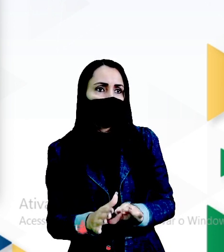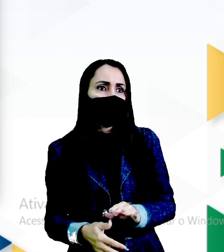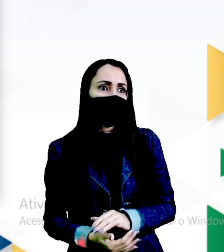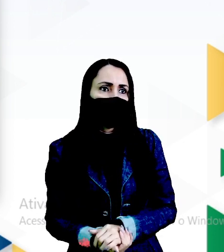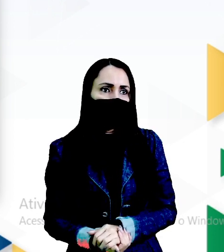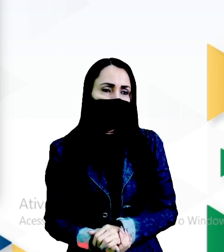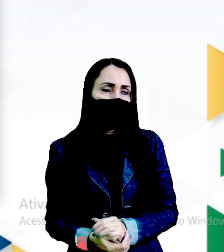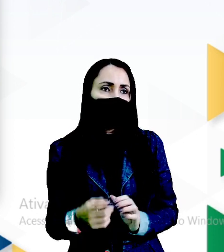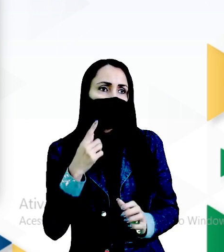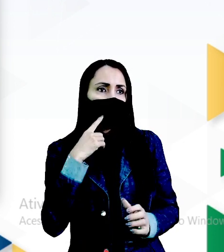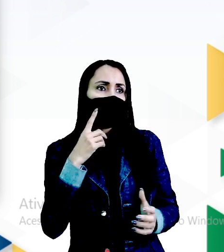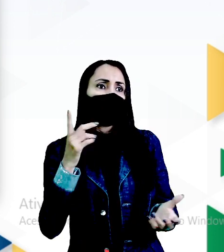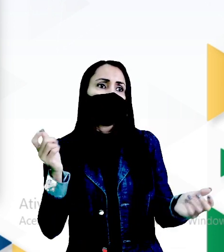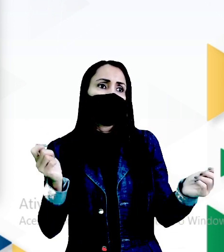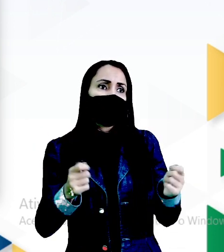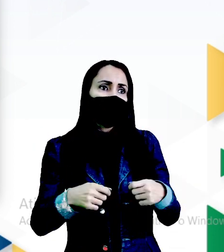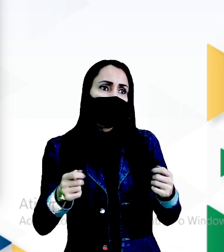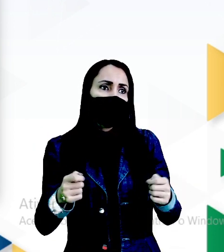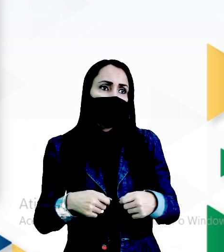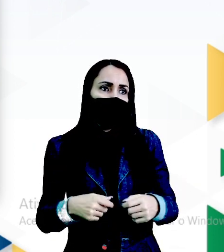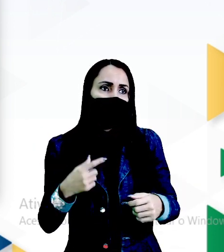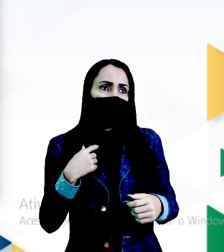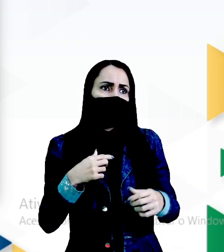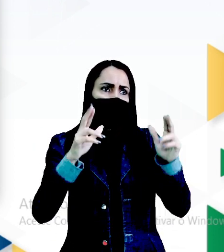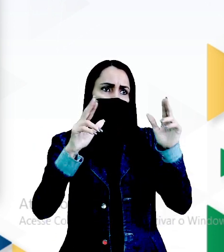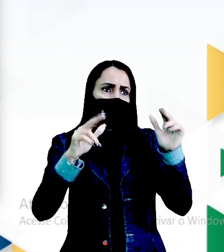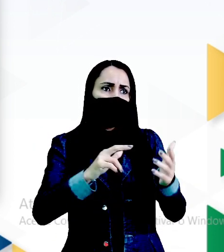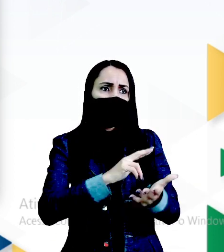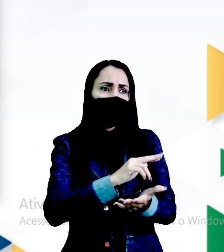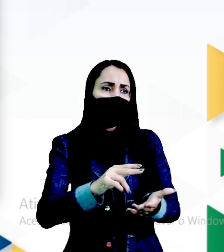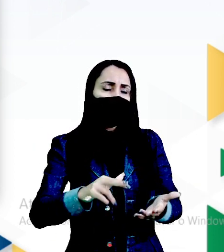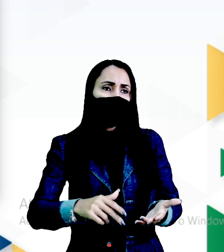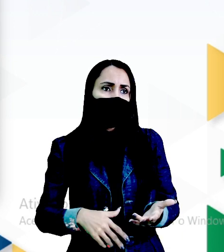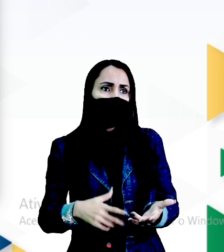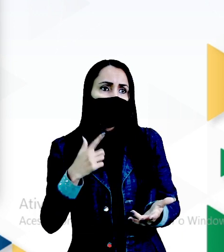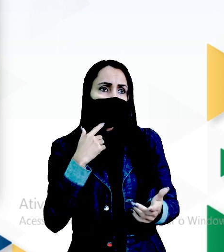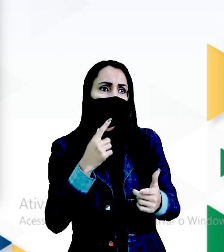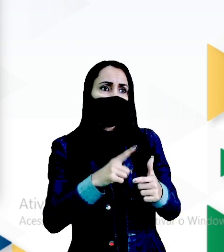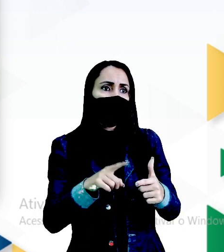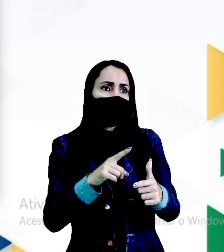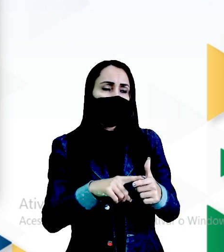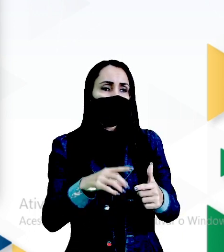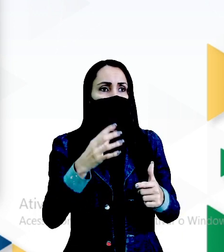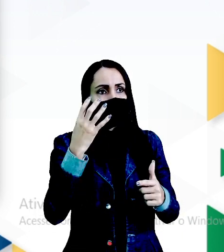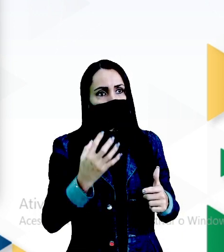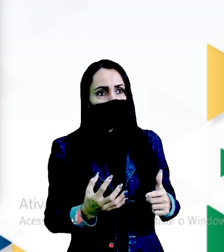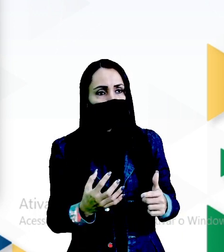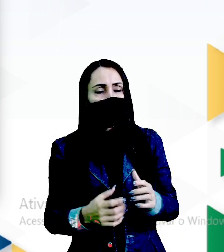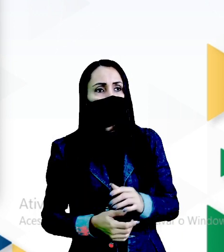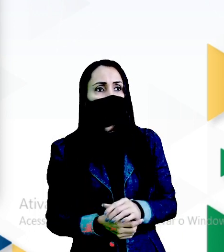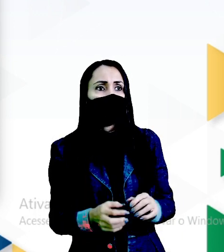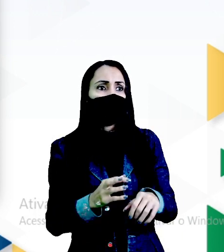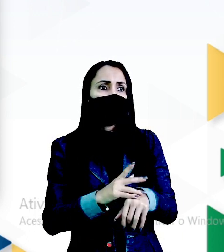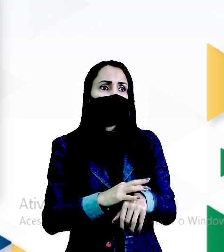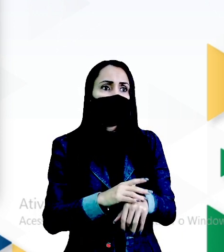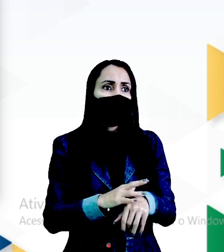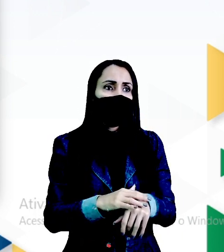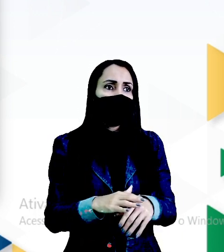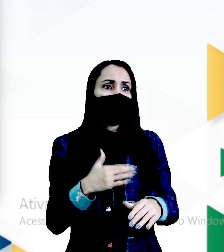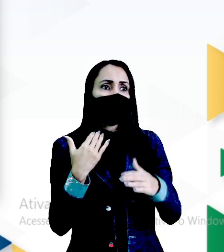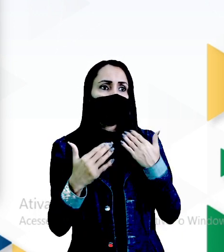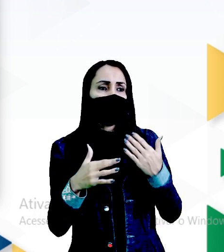Somos capazes de rir de muitos assuntos, inclusive de problemas sérios, como doenças, mortes,